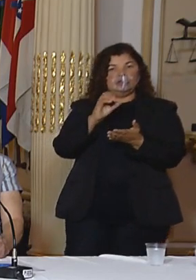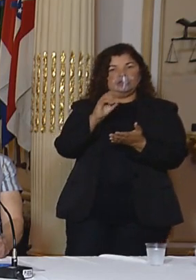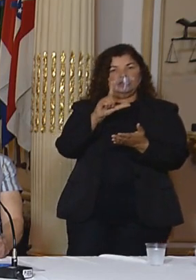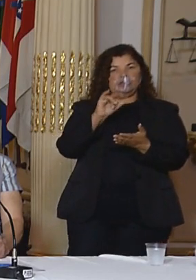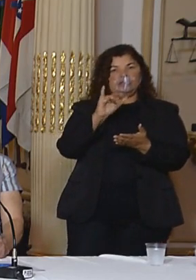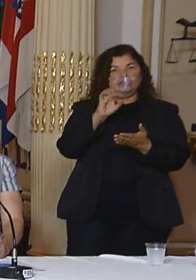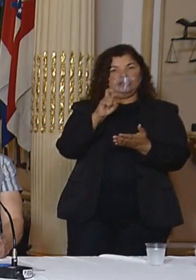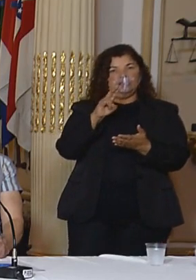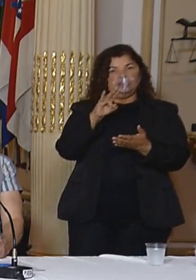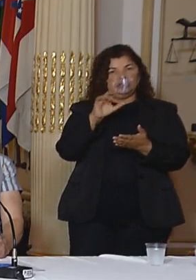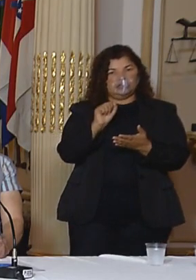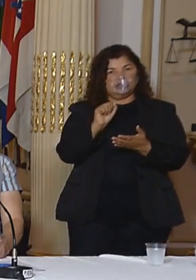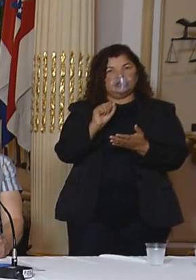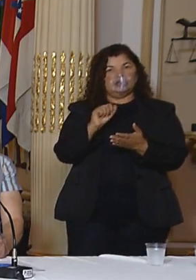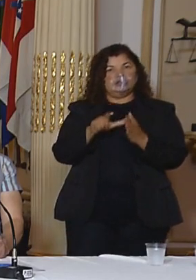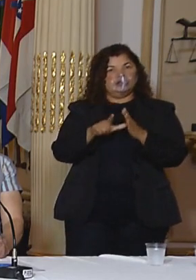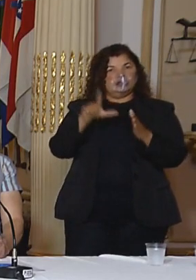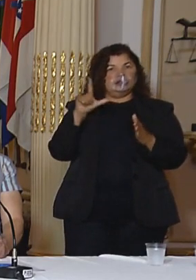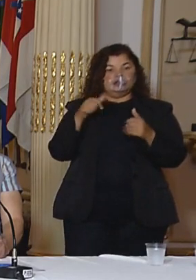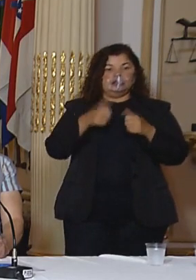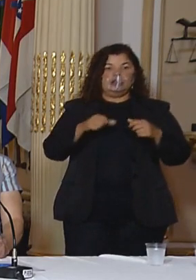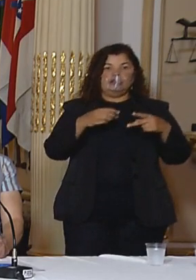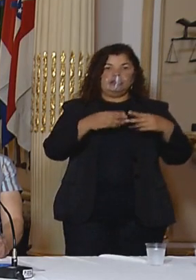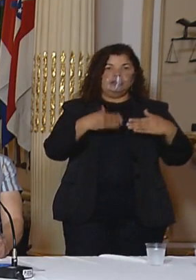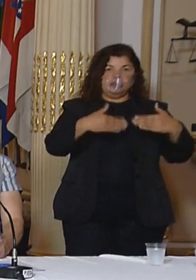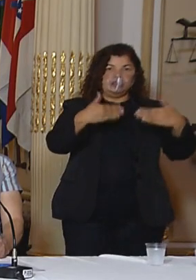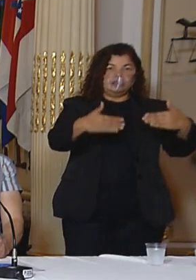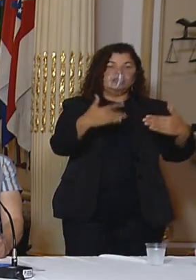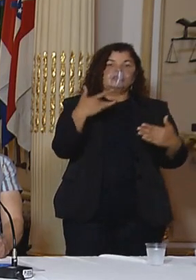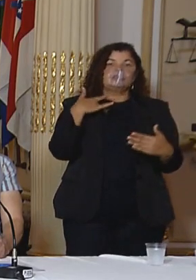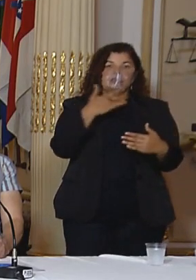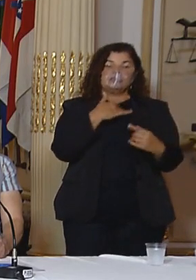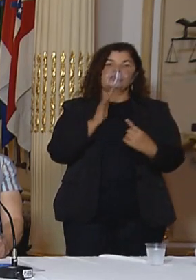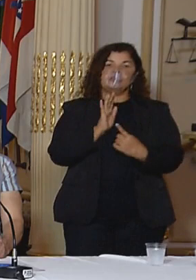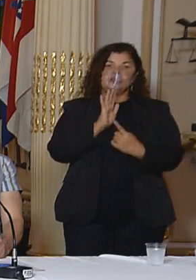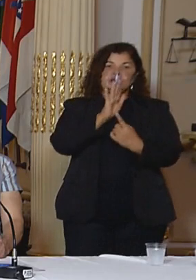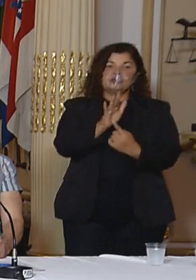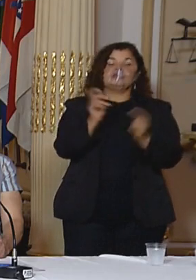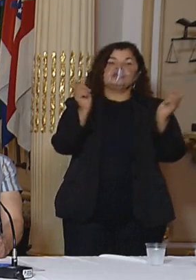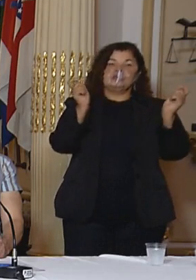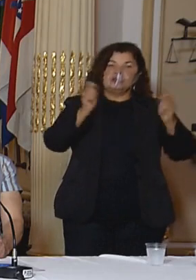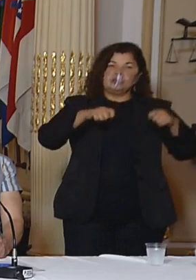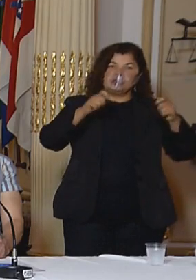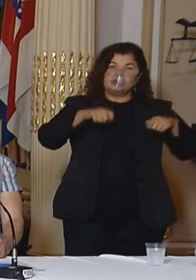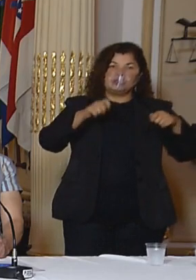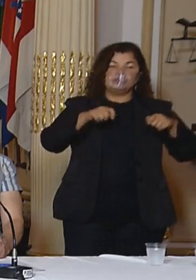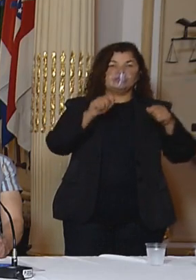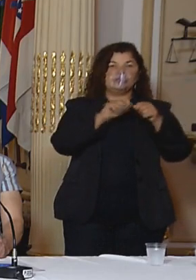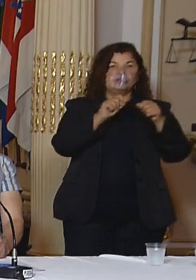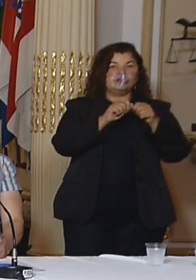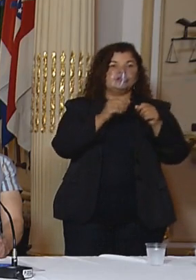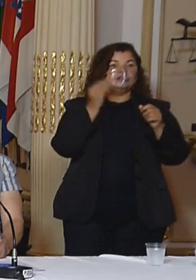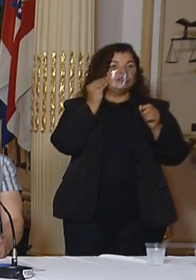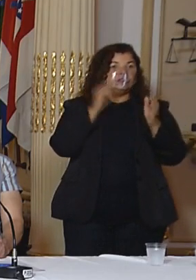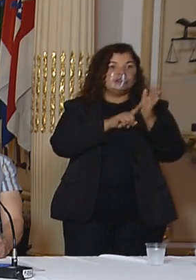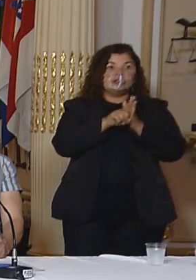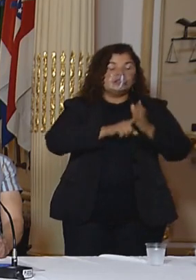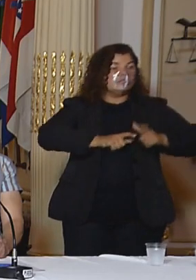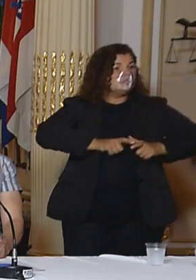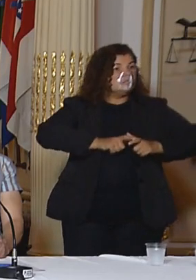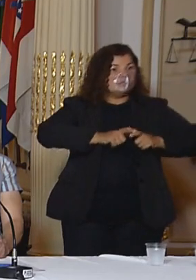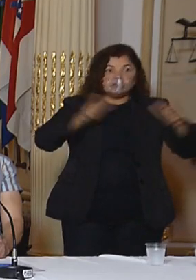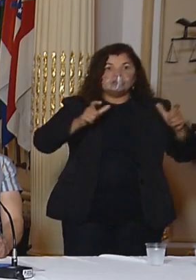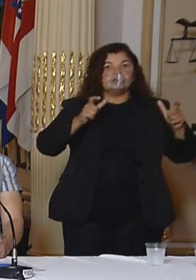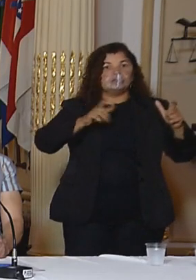quando ainda estava no Ministério, apresentou, né, a perspectiva de realização de testes em massa, de milhões